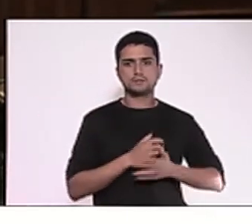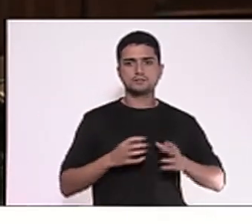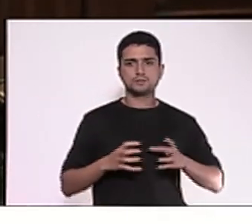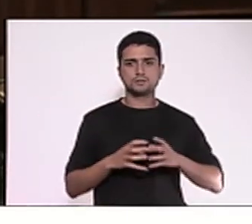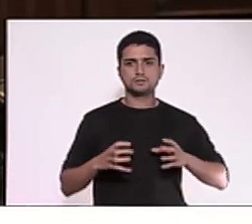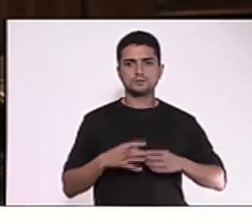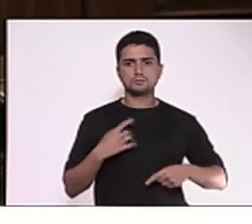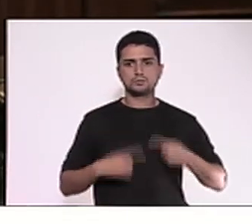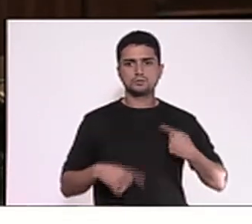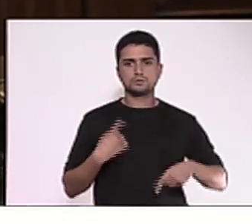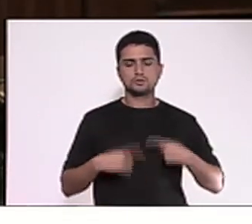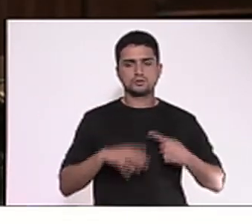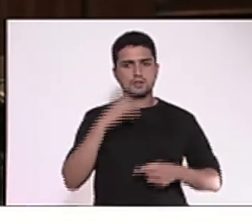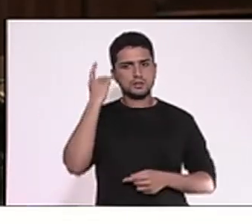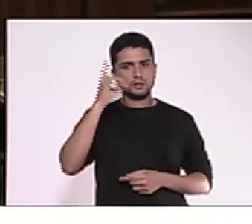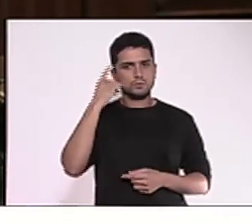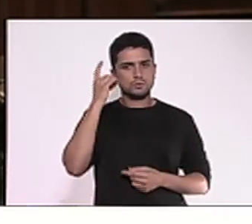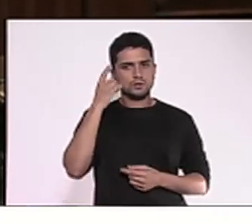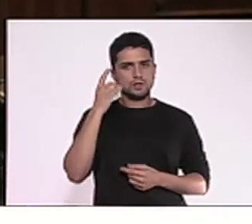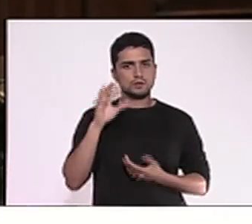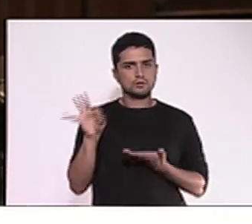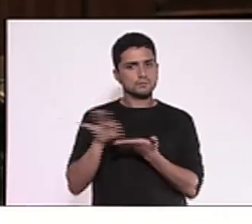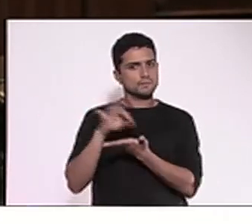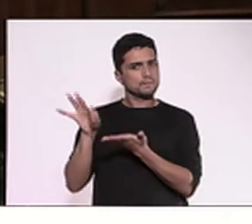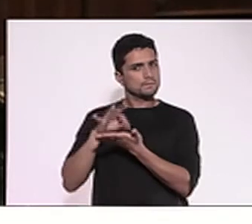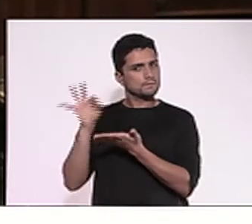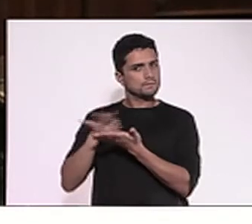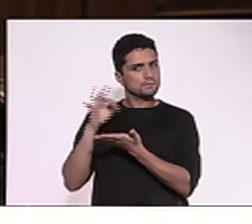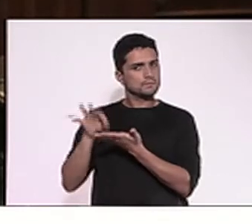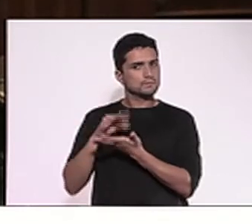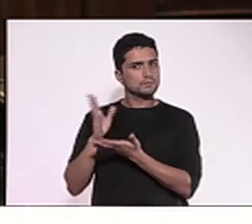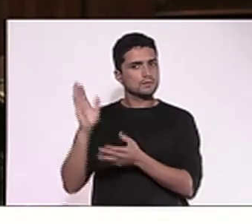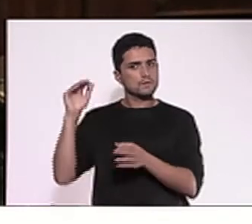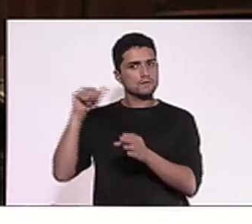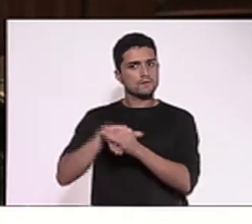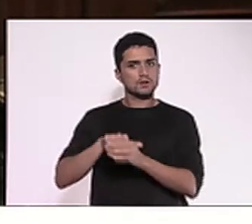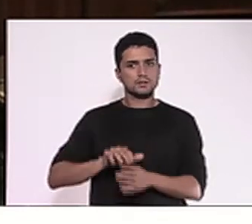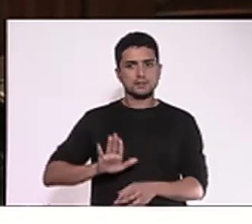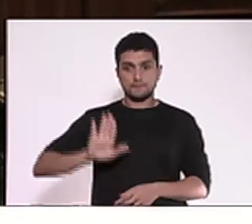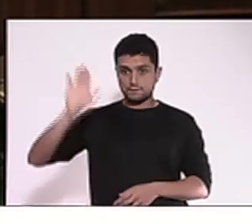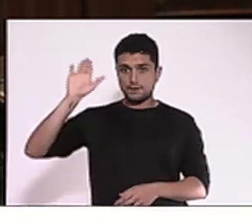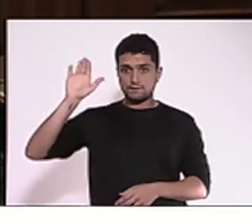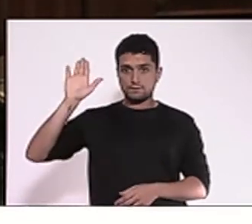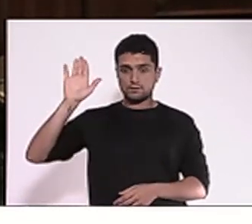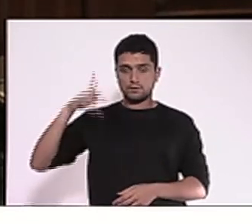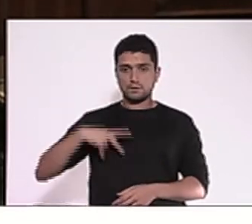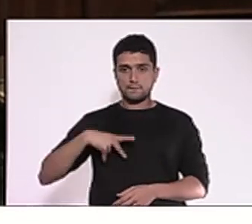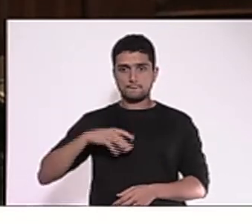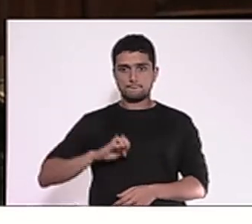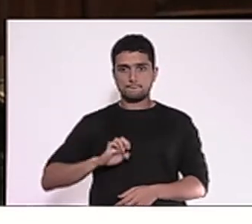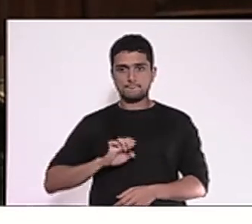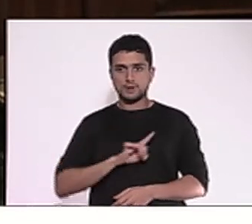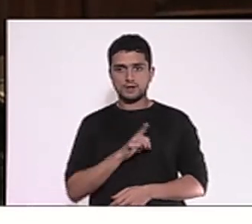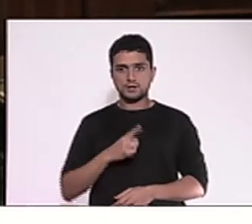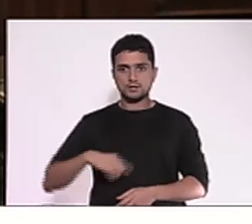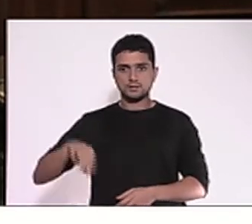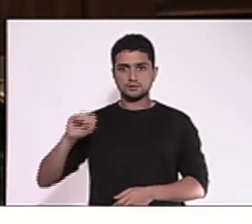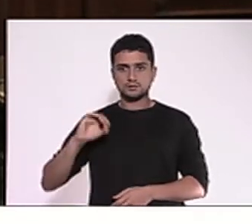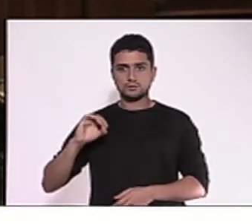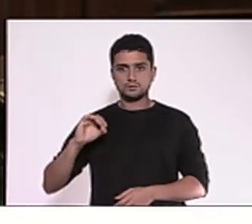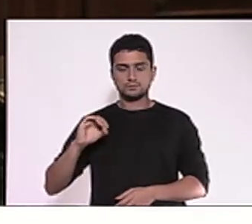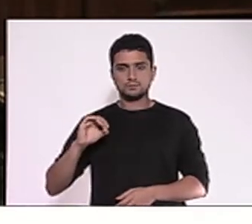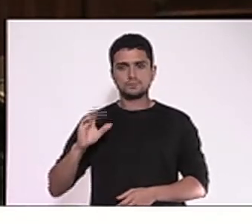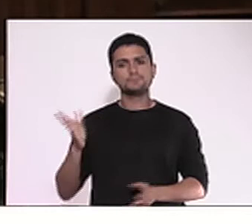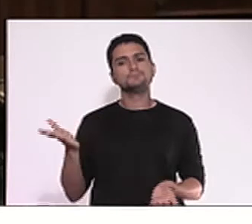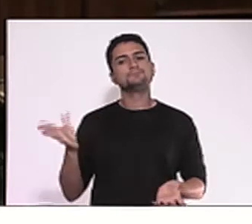mais vinculados ao governo votem a favor das contas do governo Pezão. Isso quer dizer, se essa